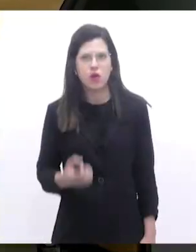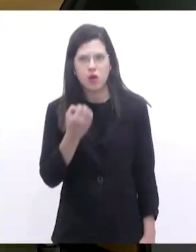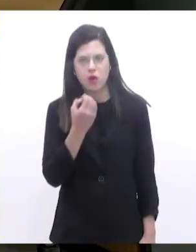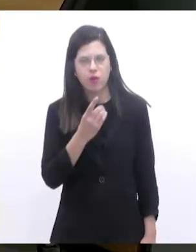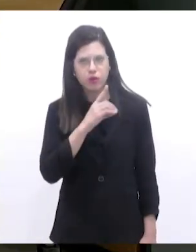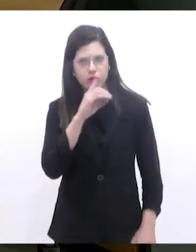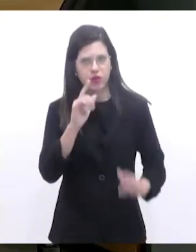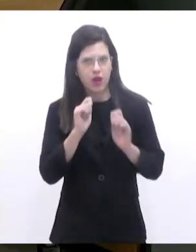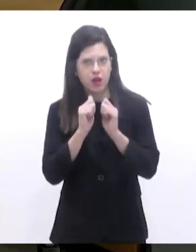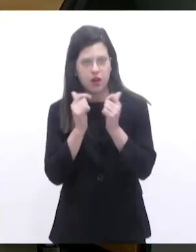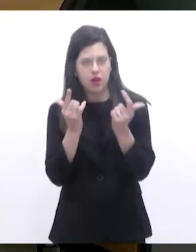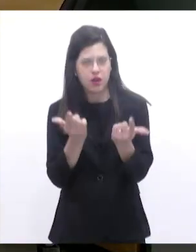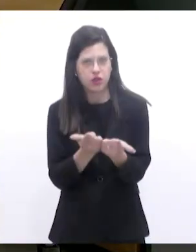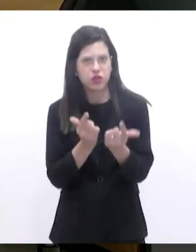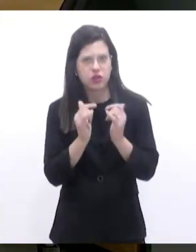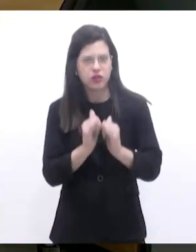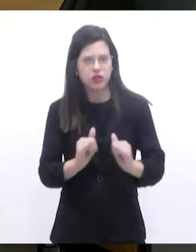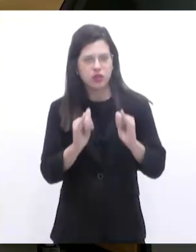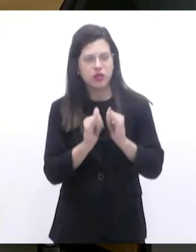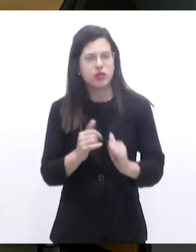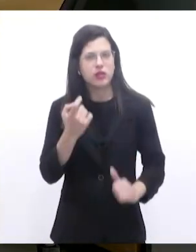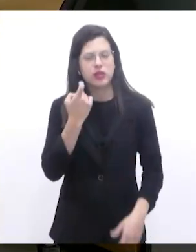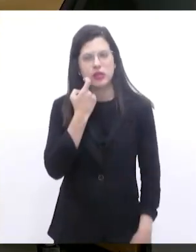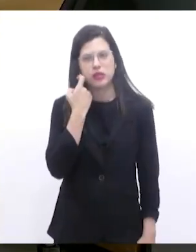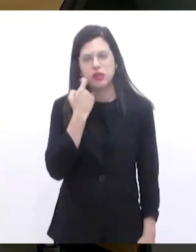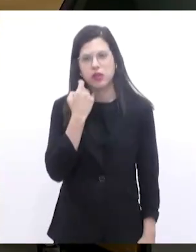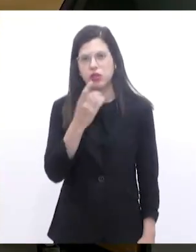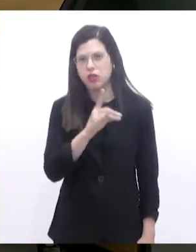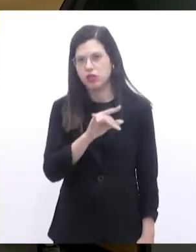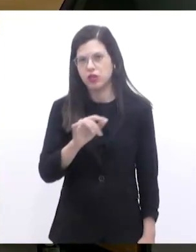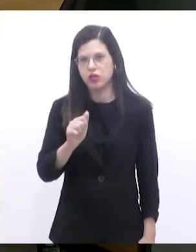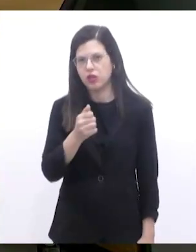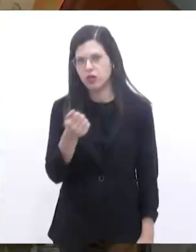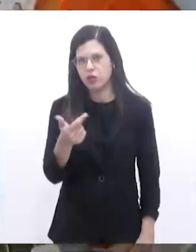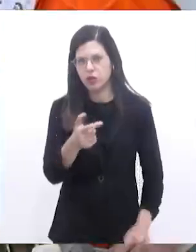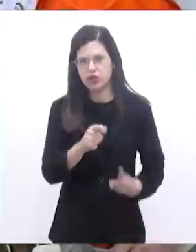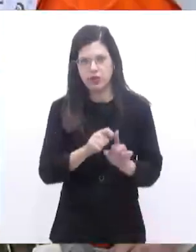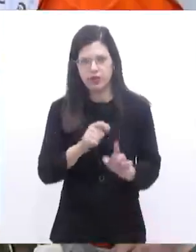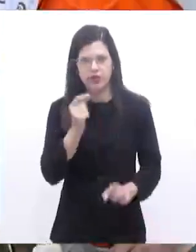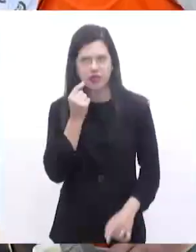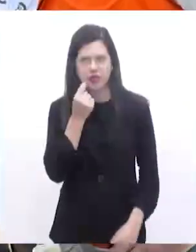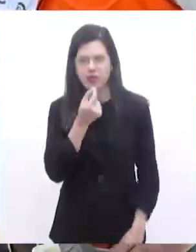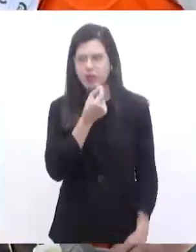O Bom Dia Alerj traz os seguintes destaques nesta sexta-feira, 12 de setembro.